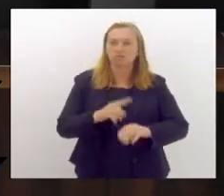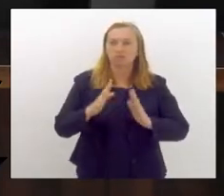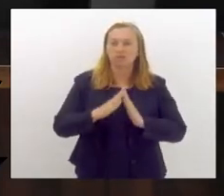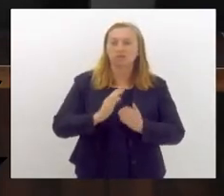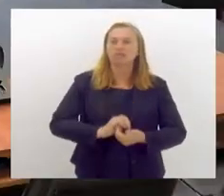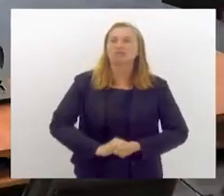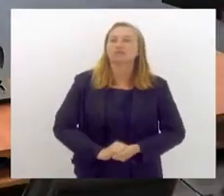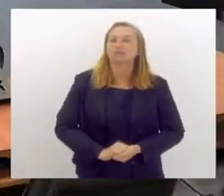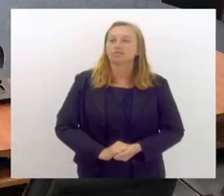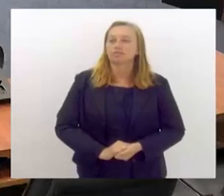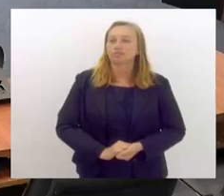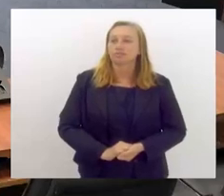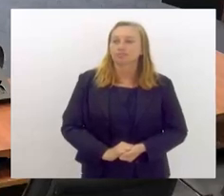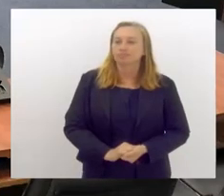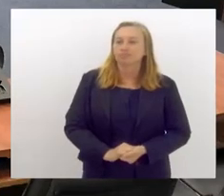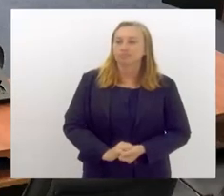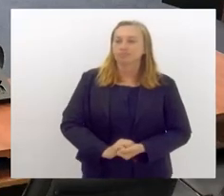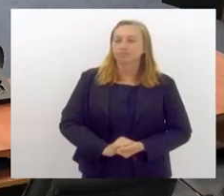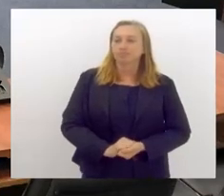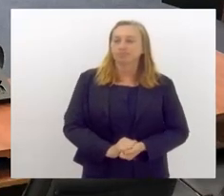regimental.